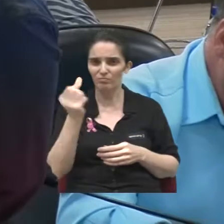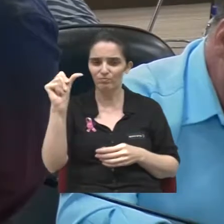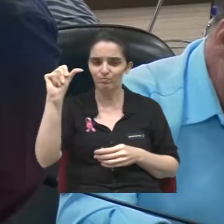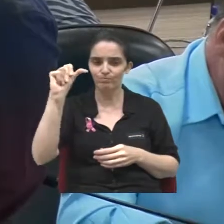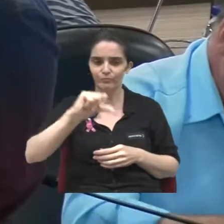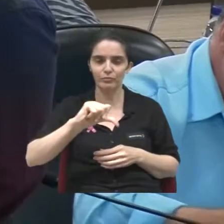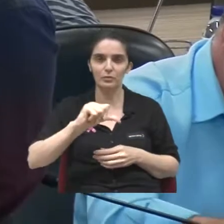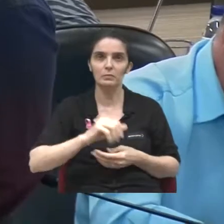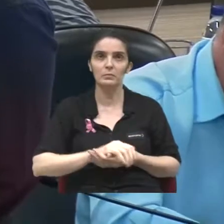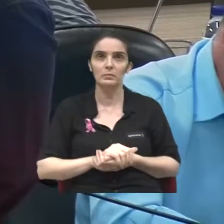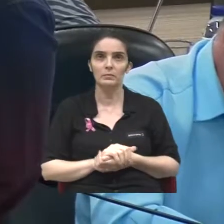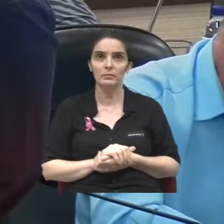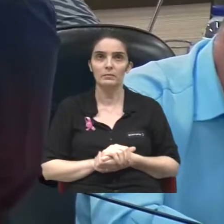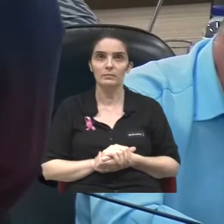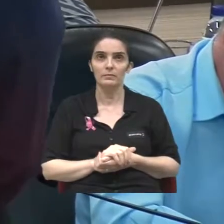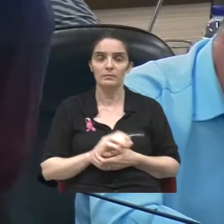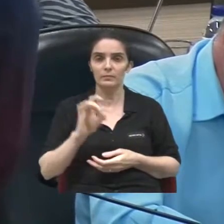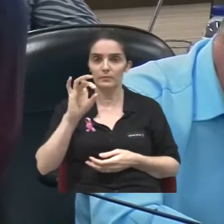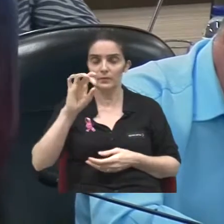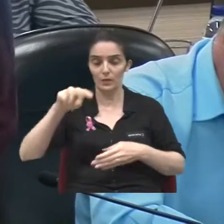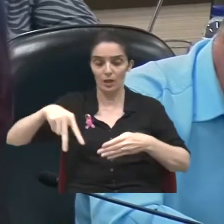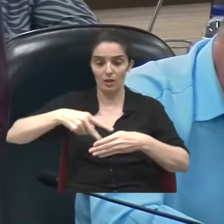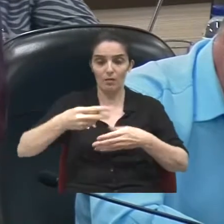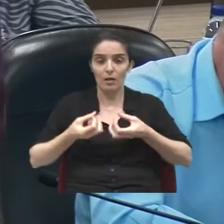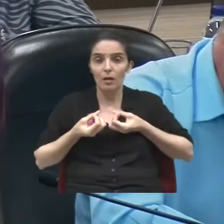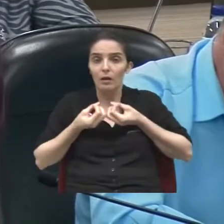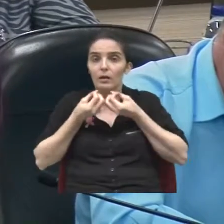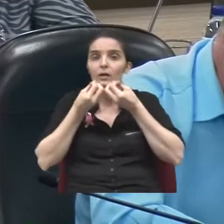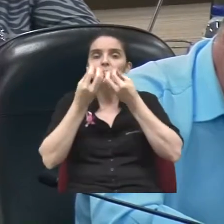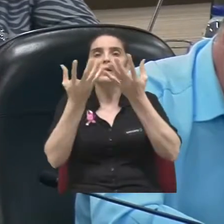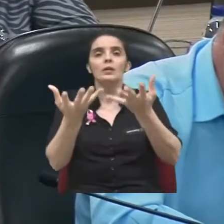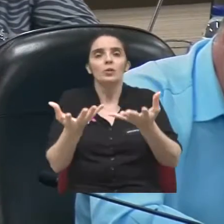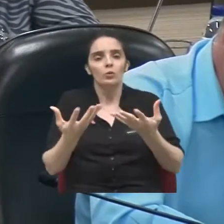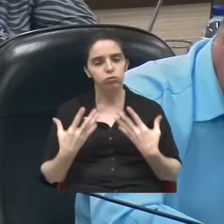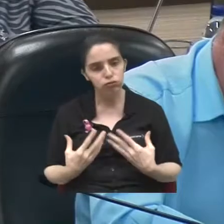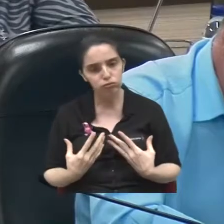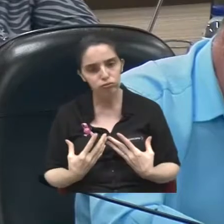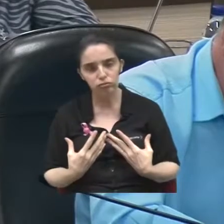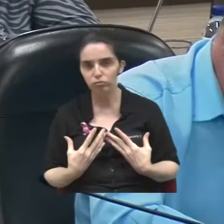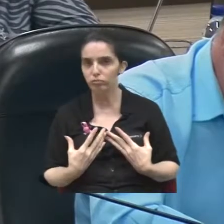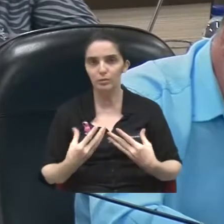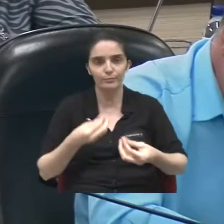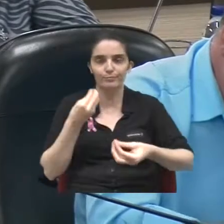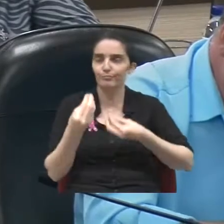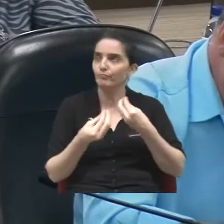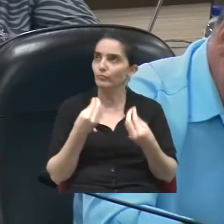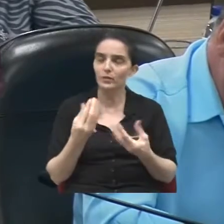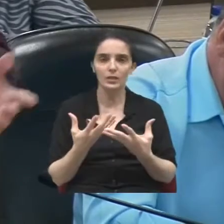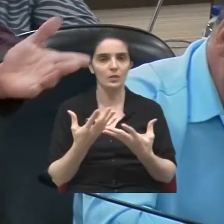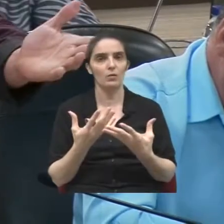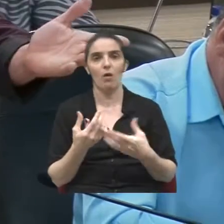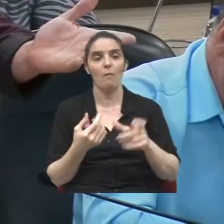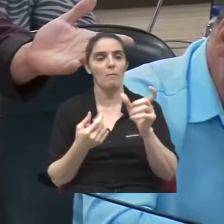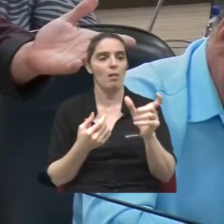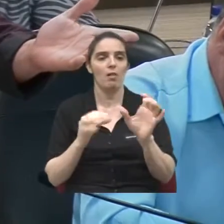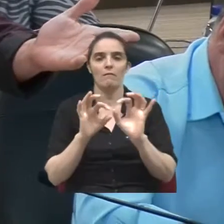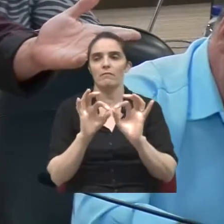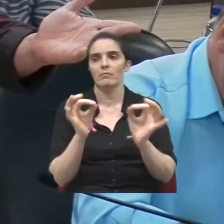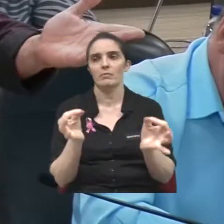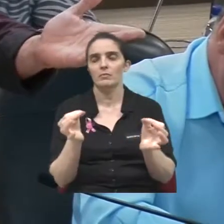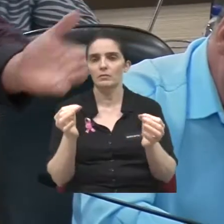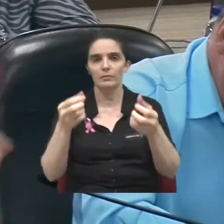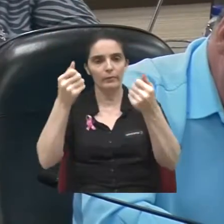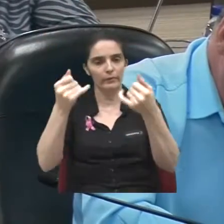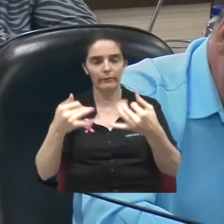levantei para me desabafar mesmo. É que a gente não consegue encontrar a palavra fácil para nomear